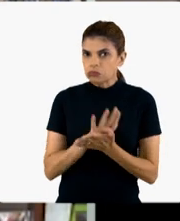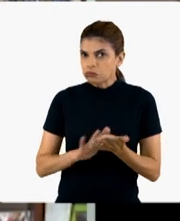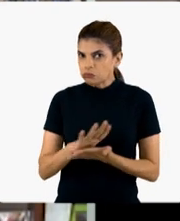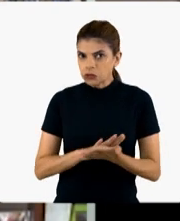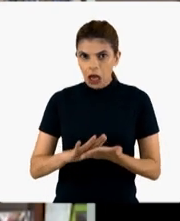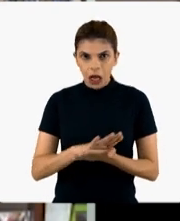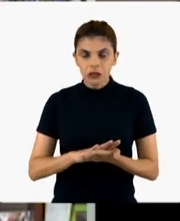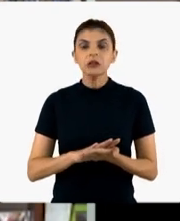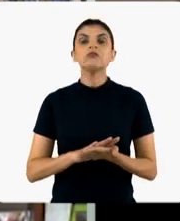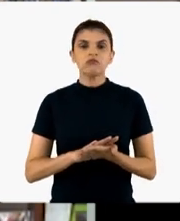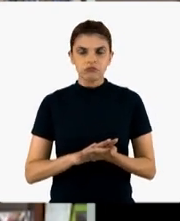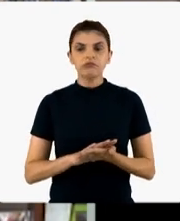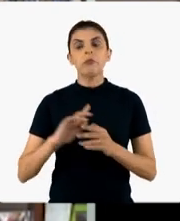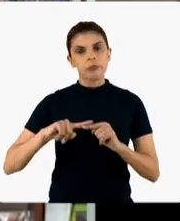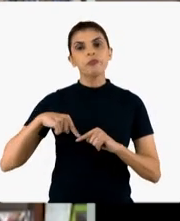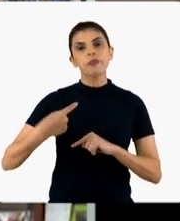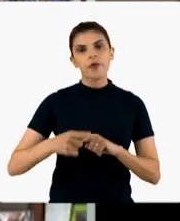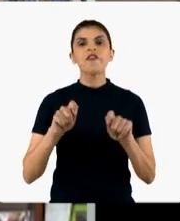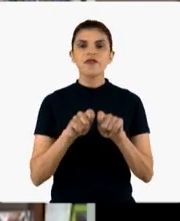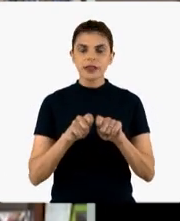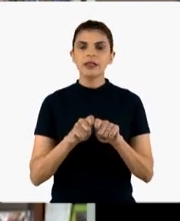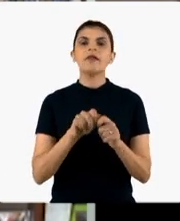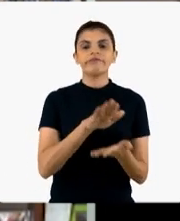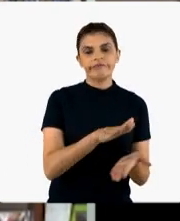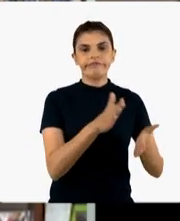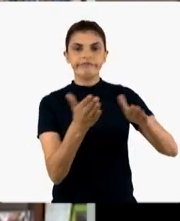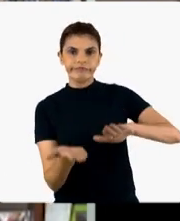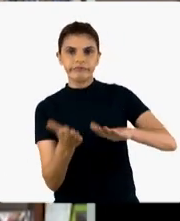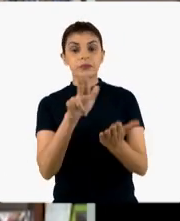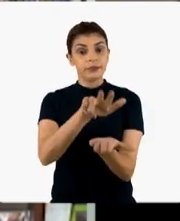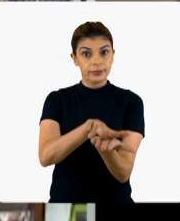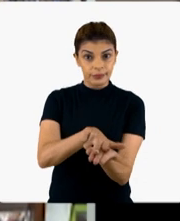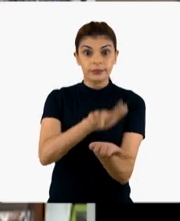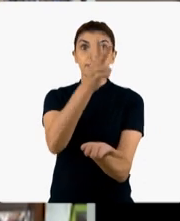respondeu a titulação da PIP, o próximo passo seria a pronar mesmo.